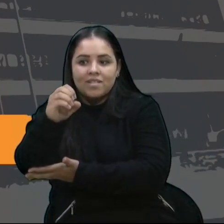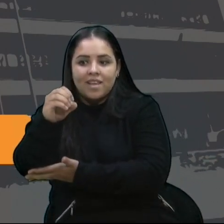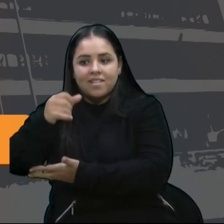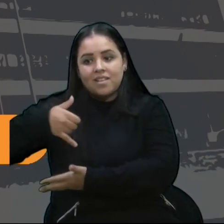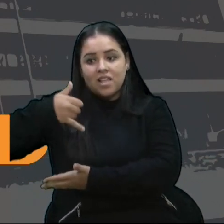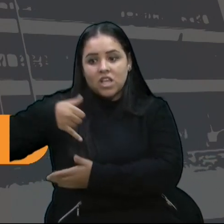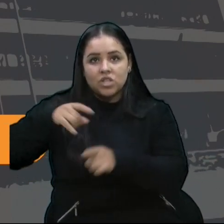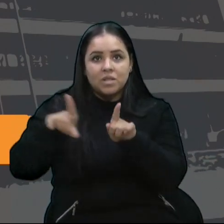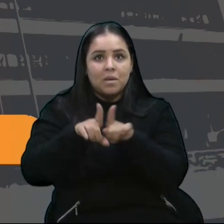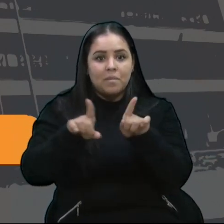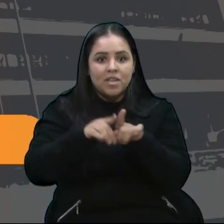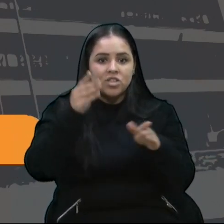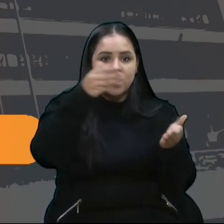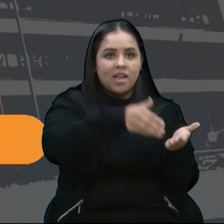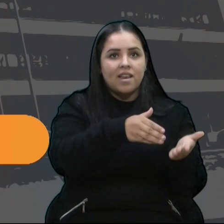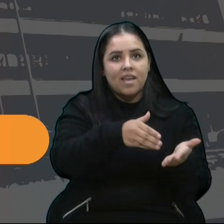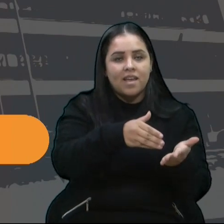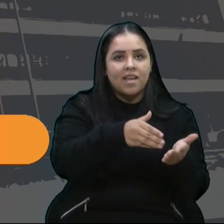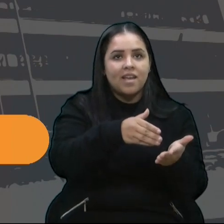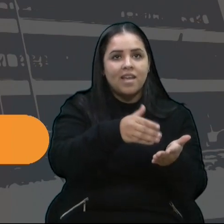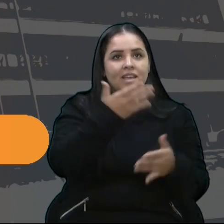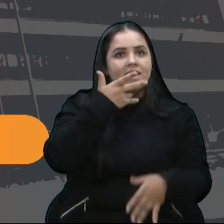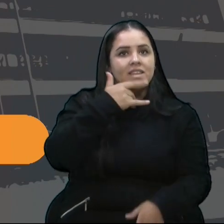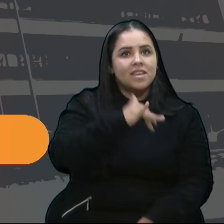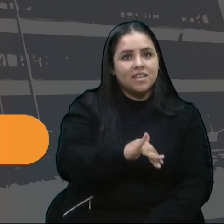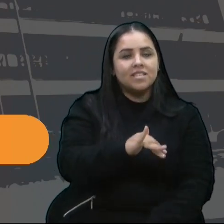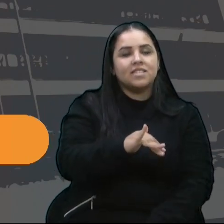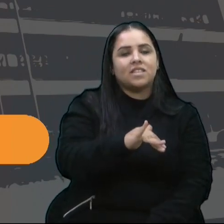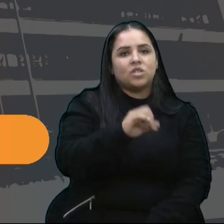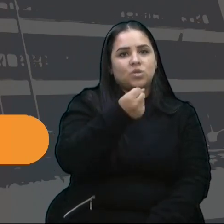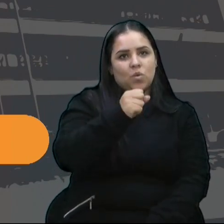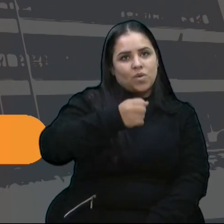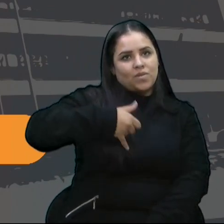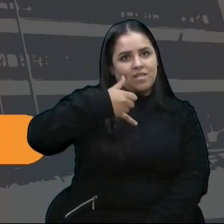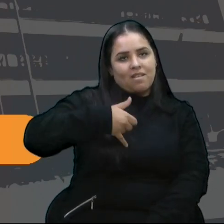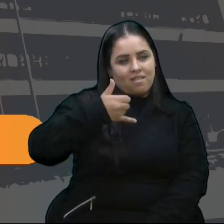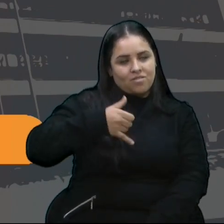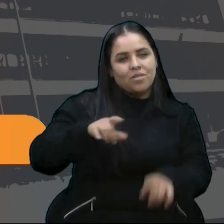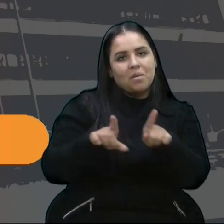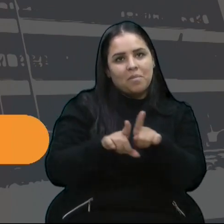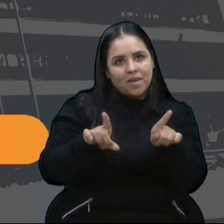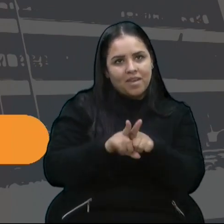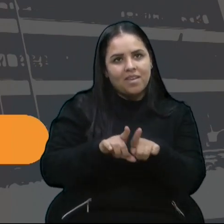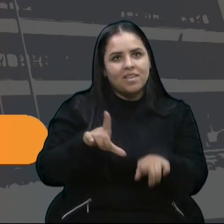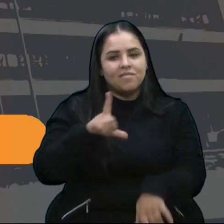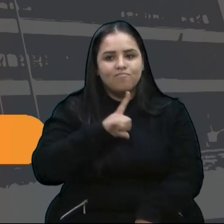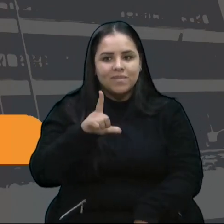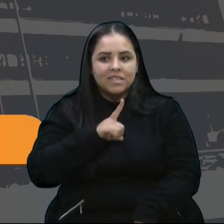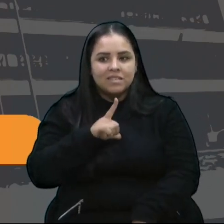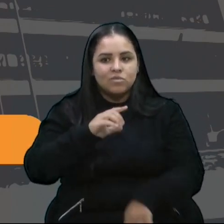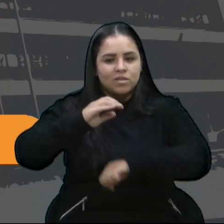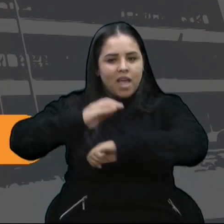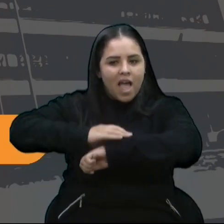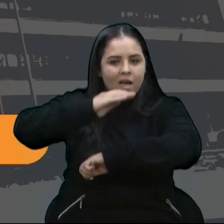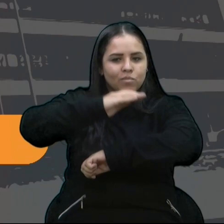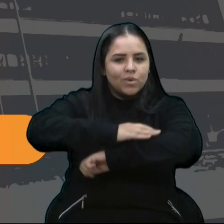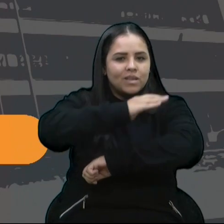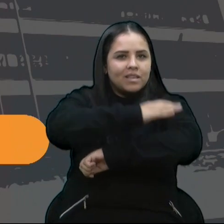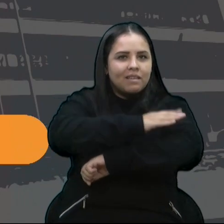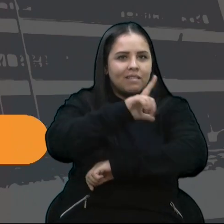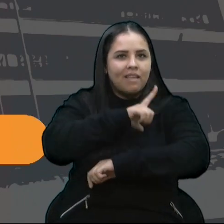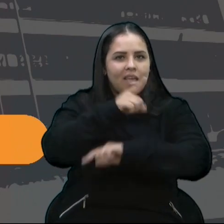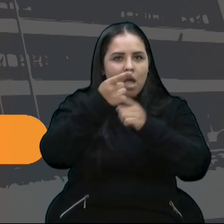né? Então essa do sapo é uma animaçãozinha, né, e aí tem essa sacada da cantiga, né, o sapo não